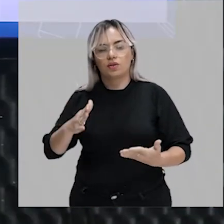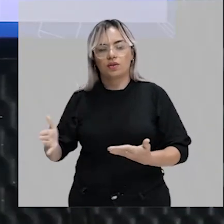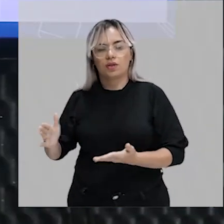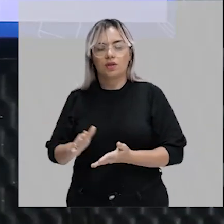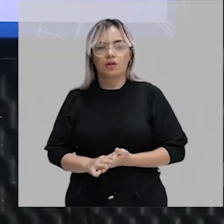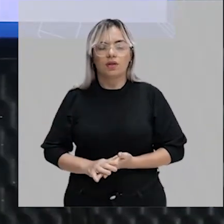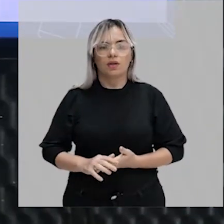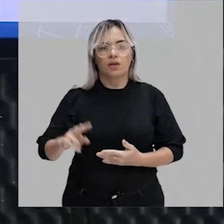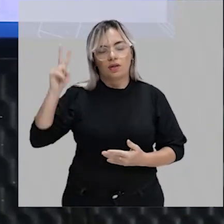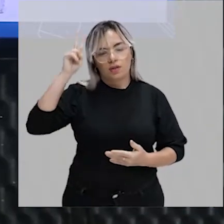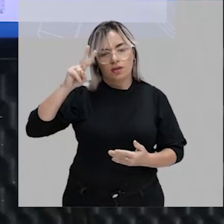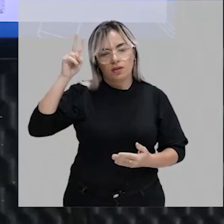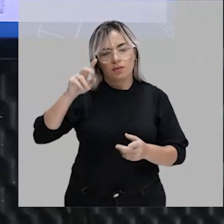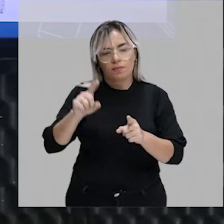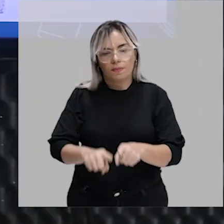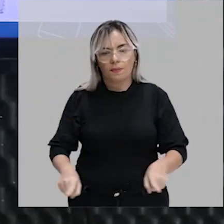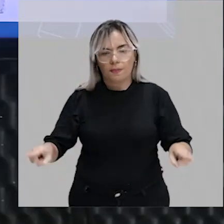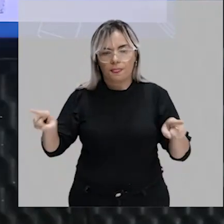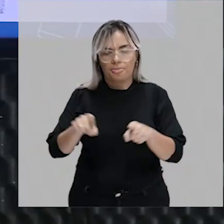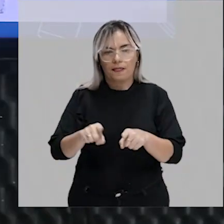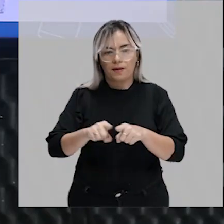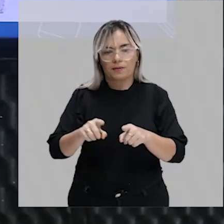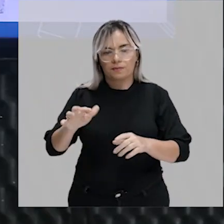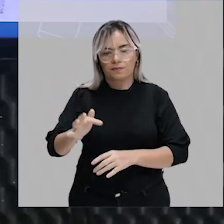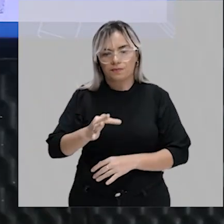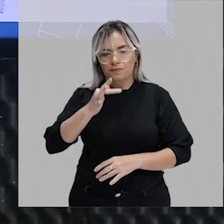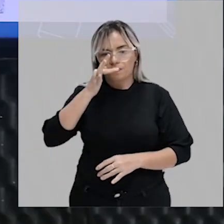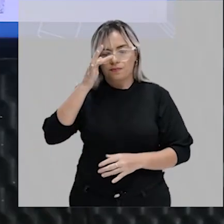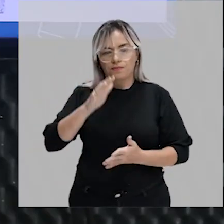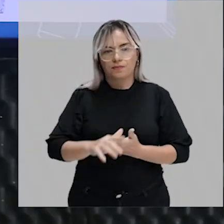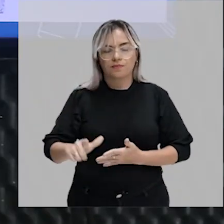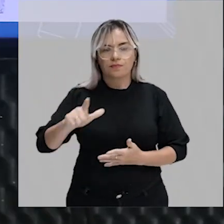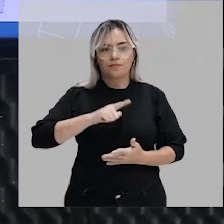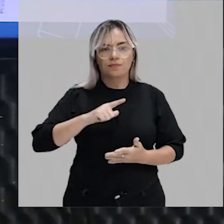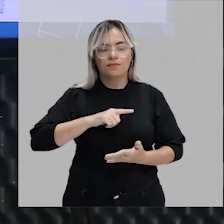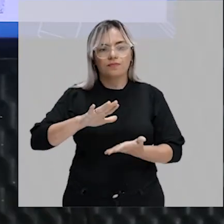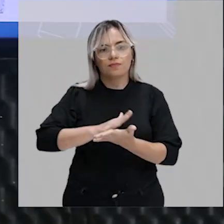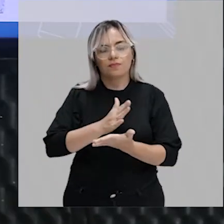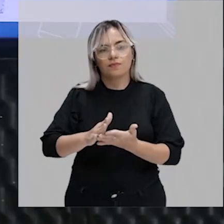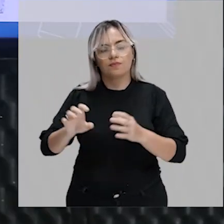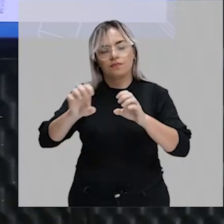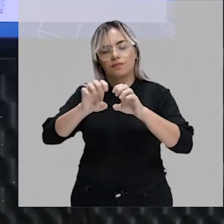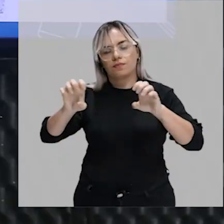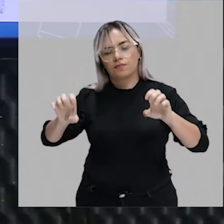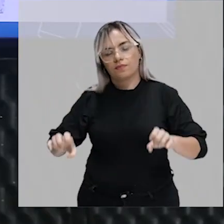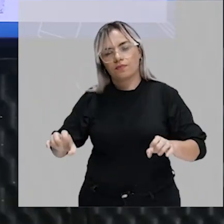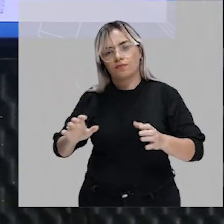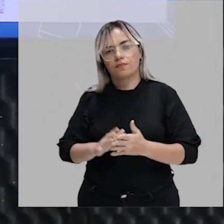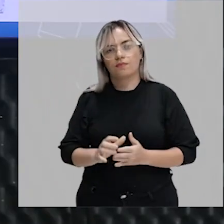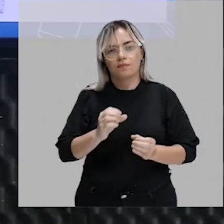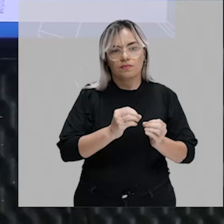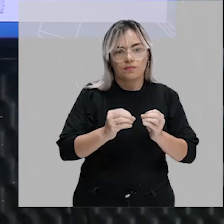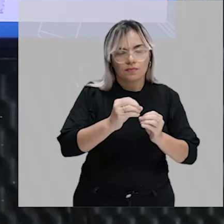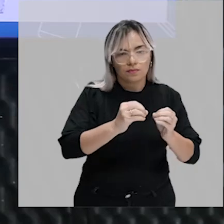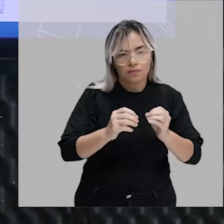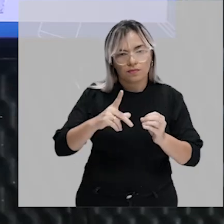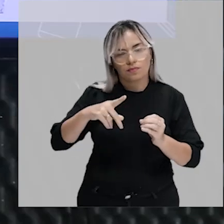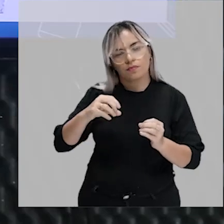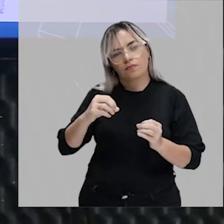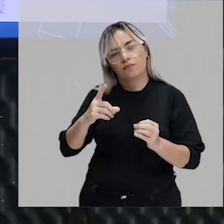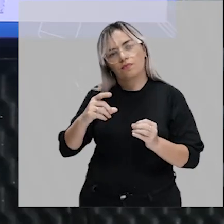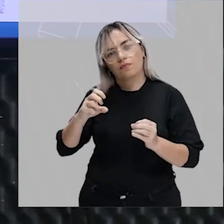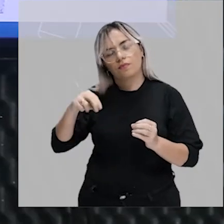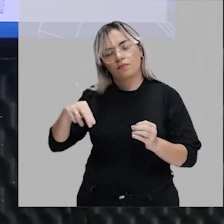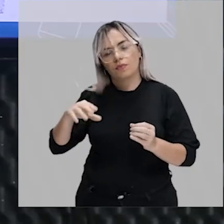E vamos lembrar também que lá nas flores das plantas existem algumas estruturas, além do grão de pólen também,